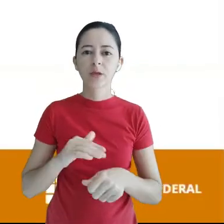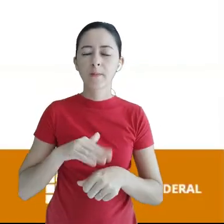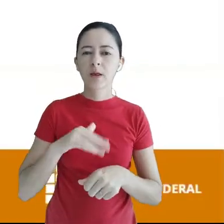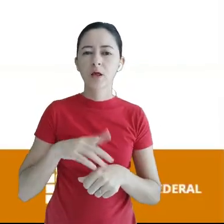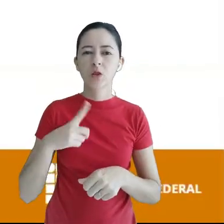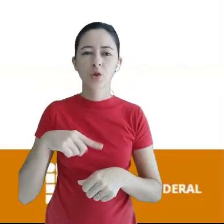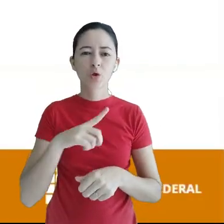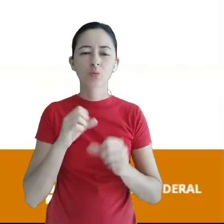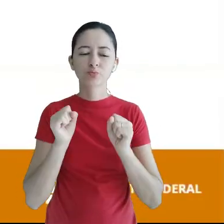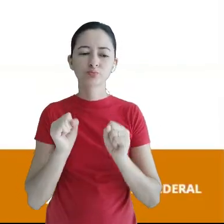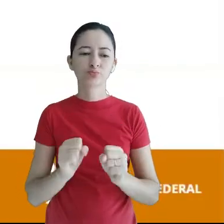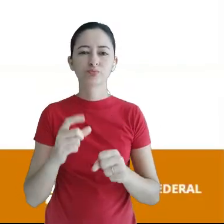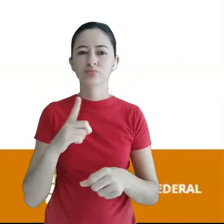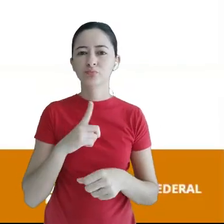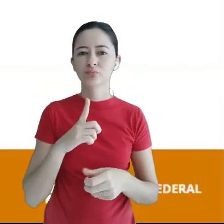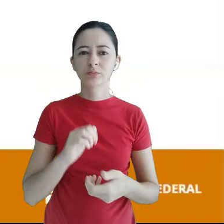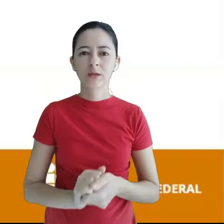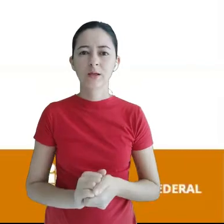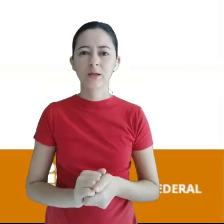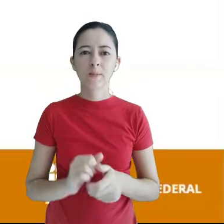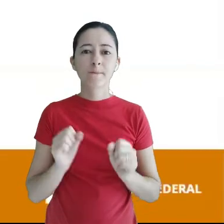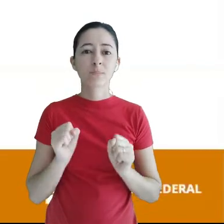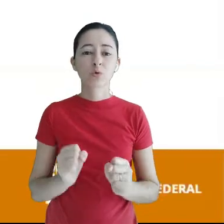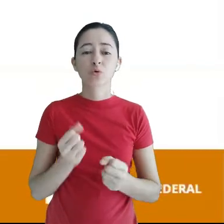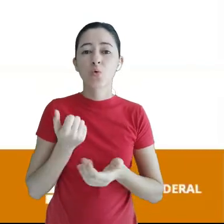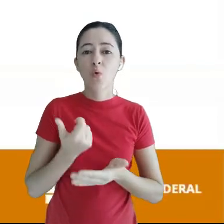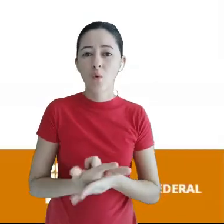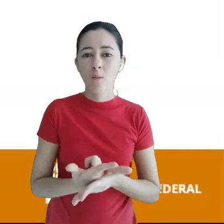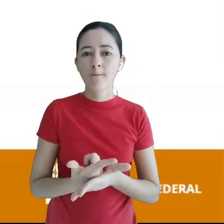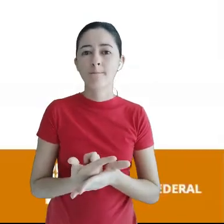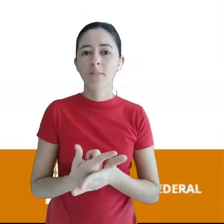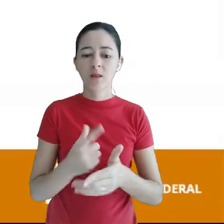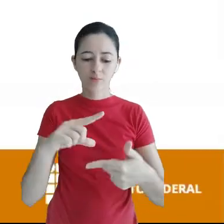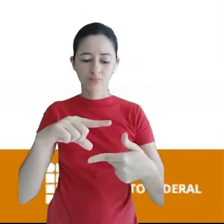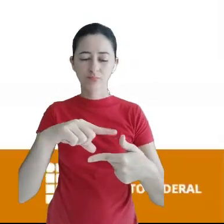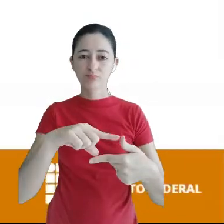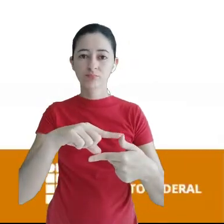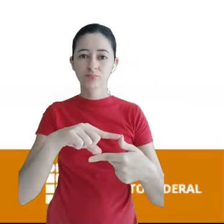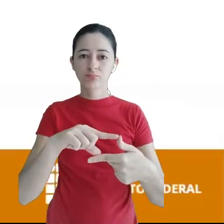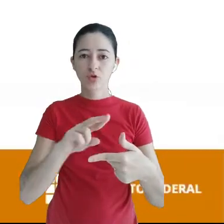que mais poderíamos ter aqui? A gente poderia ter a entidade compra. Alguém fez compra aí?